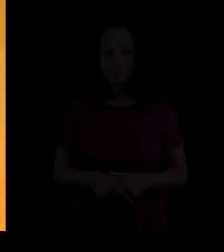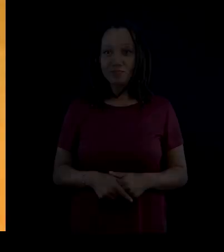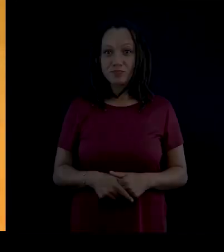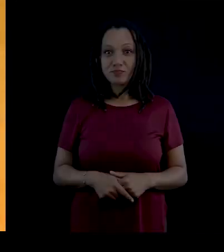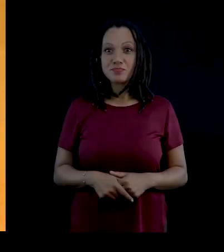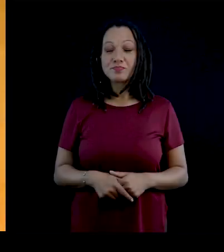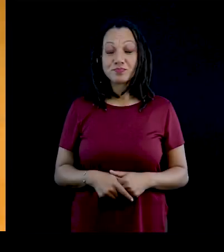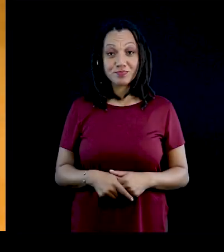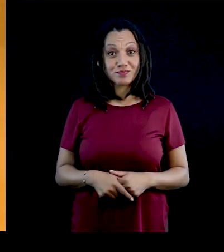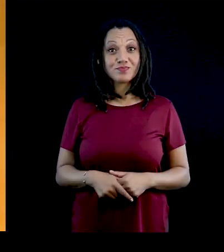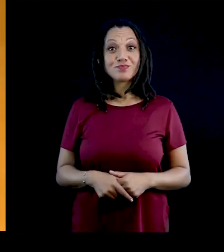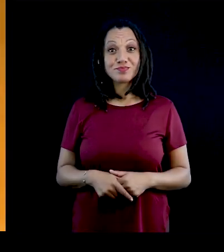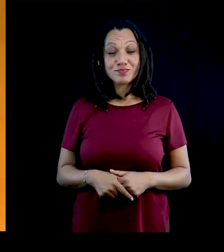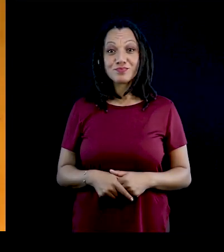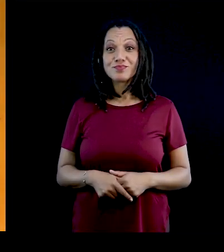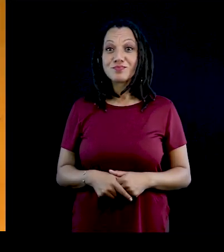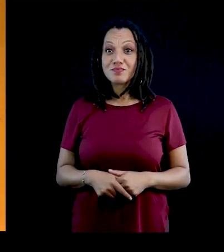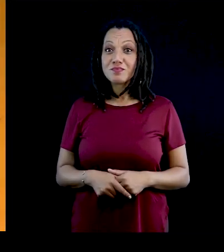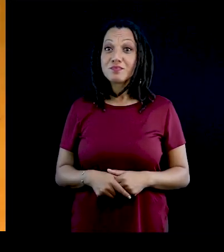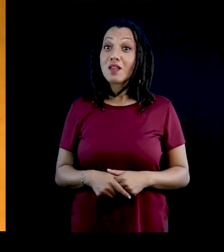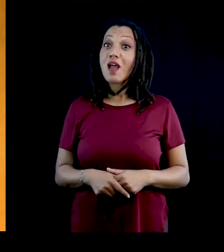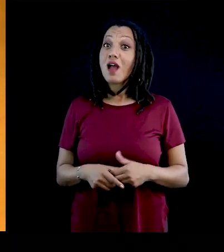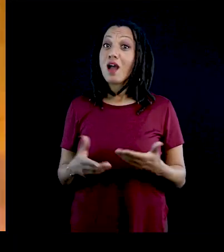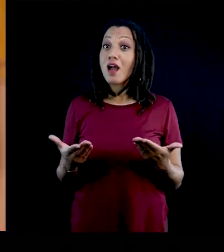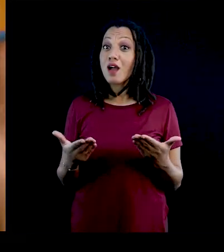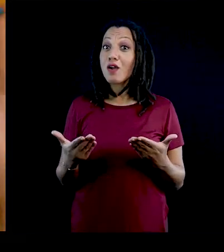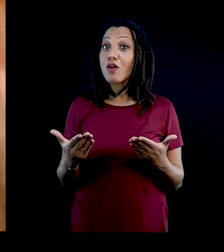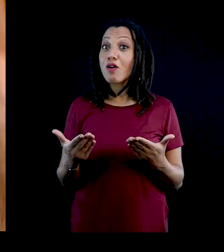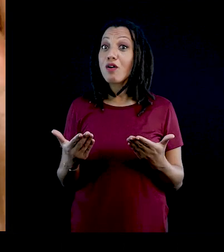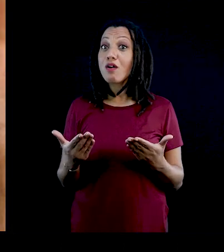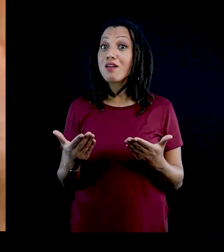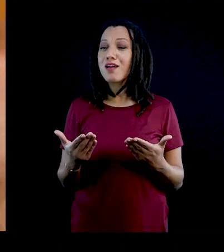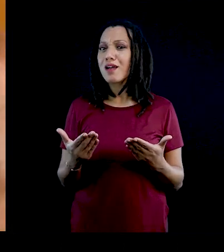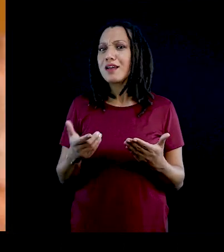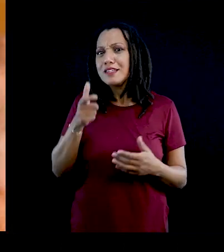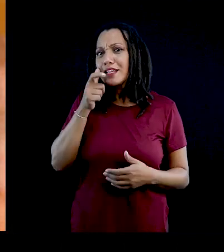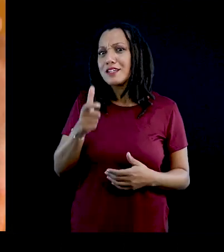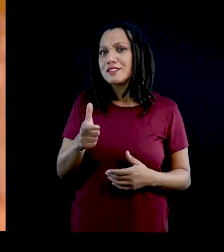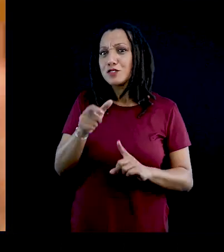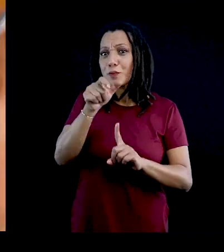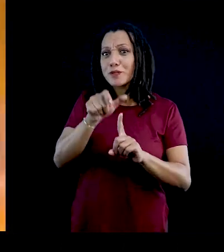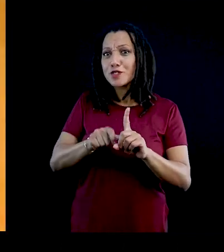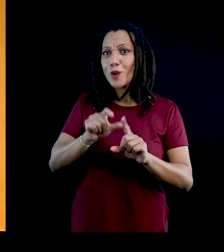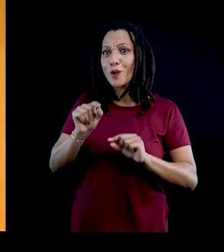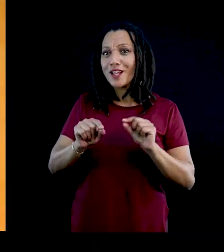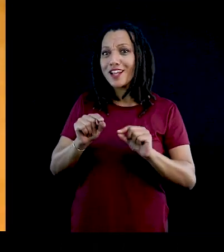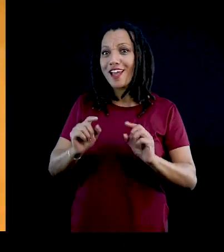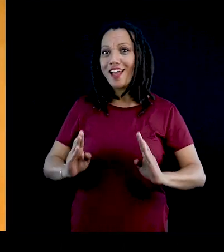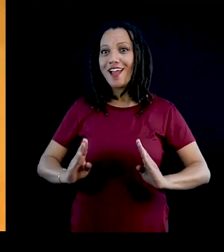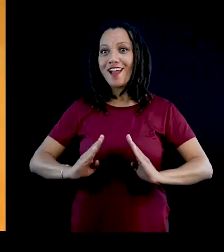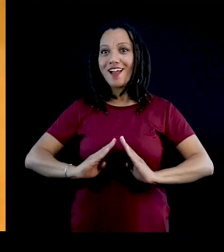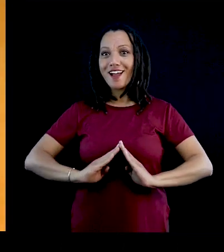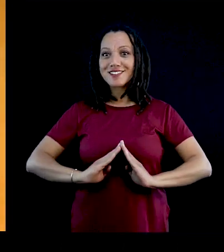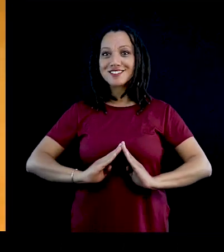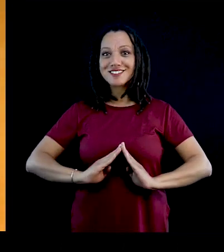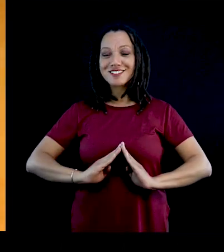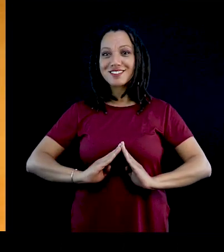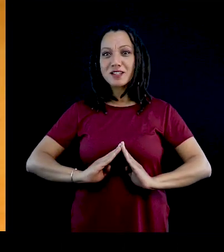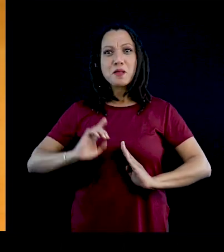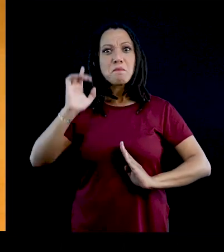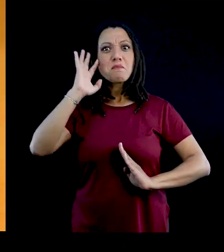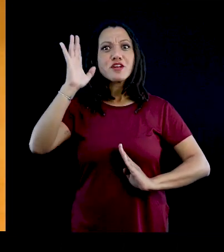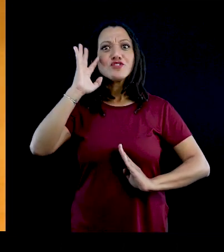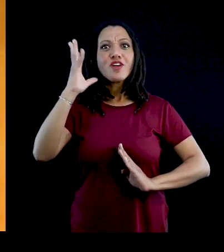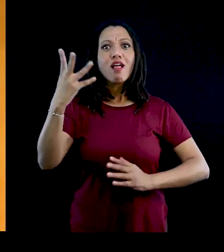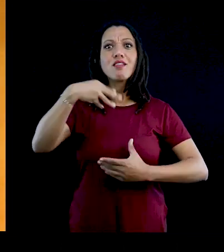E eu posso partir também para a parte interna do nosso personagem, que é a parte mais interessante, que é essa possibilidade da gente imaginar dentro